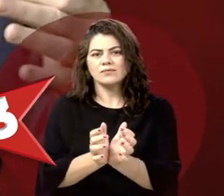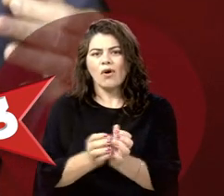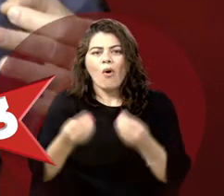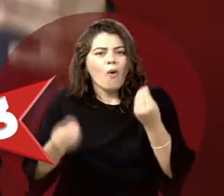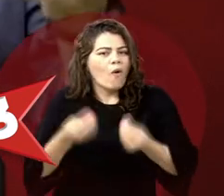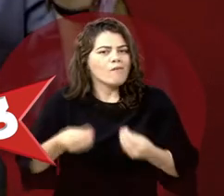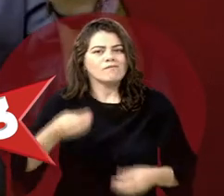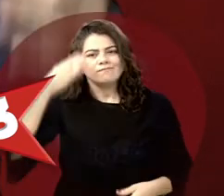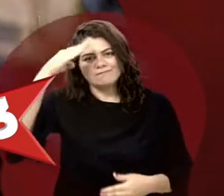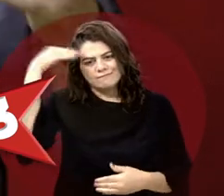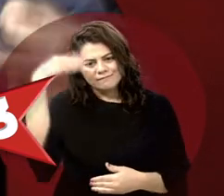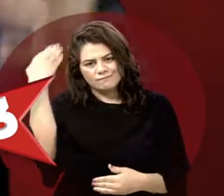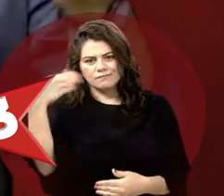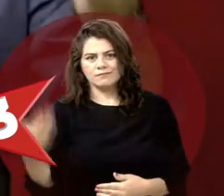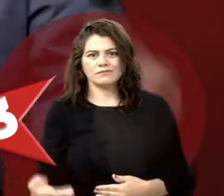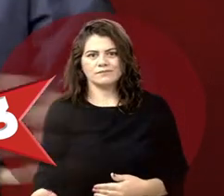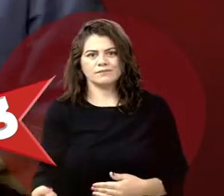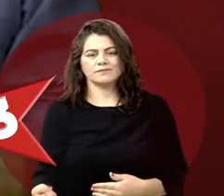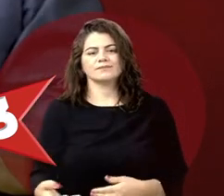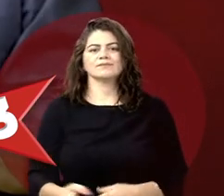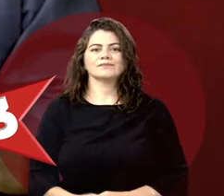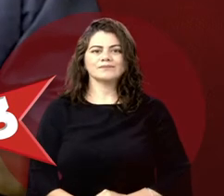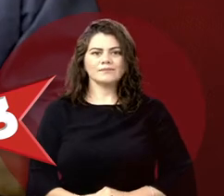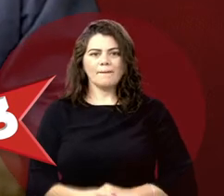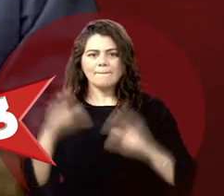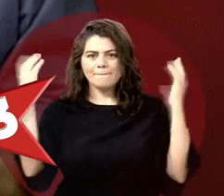esta categoria tanto quanto